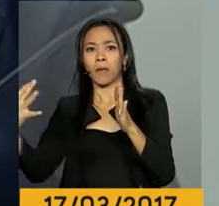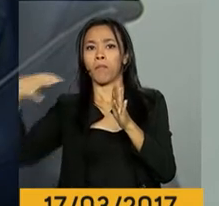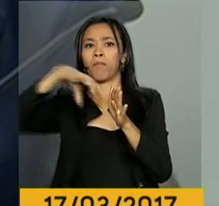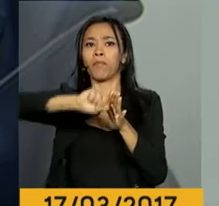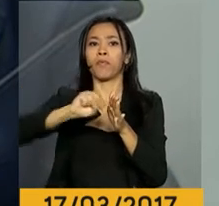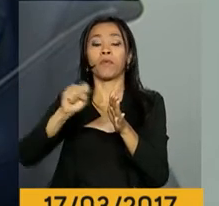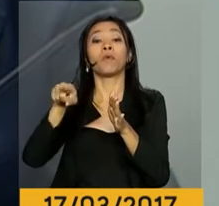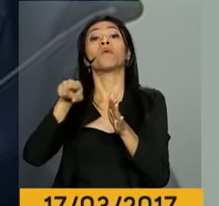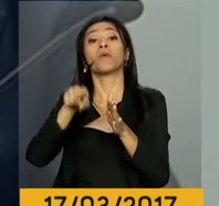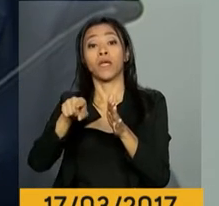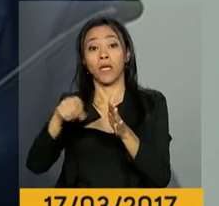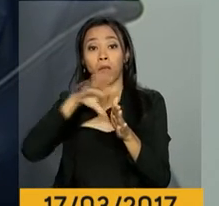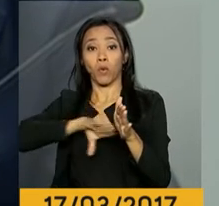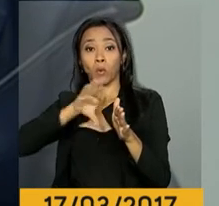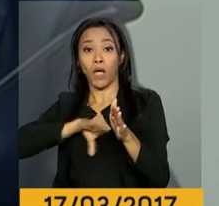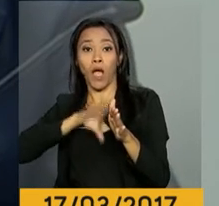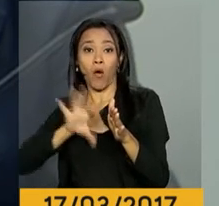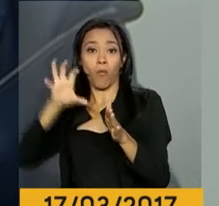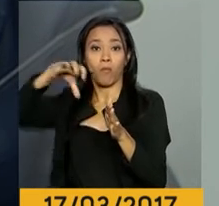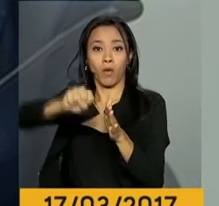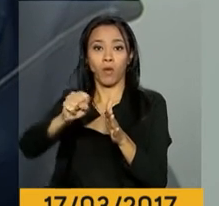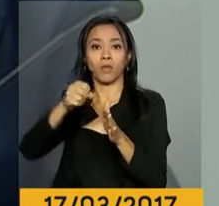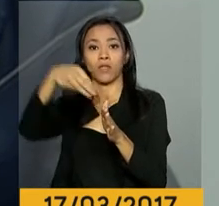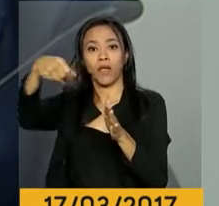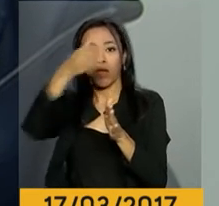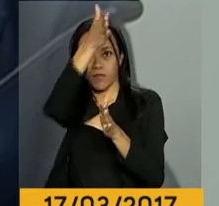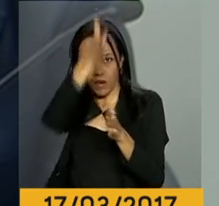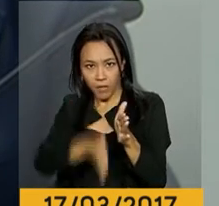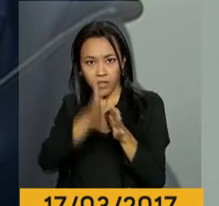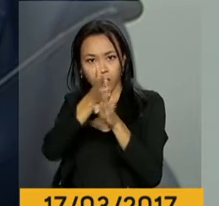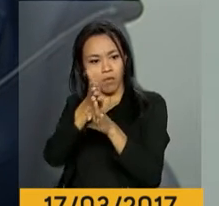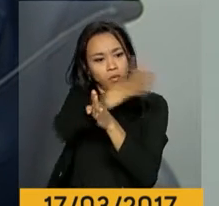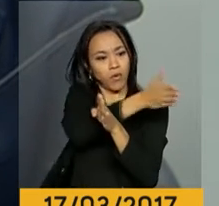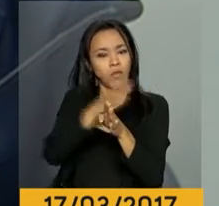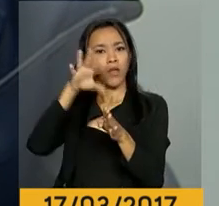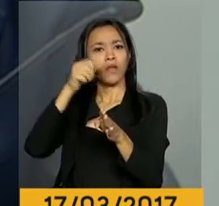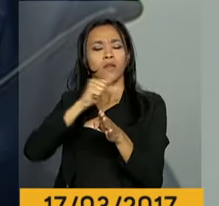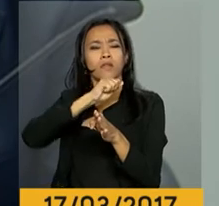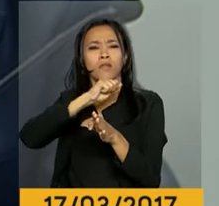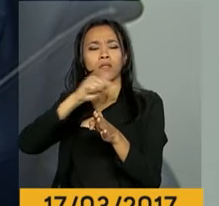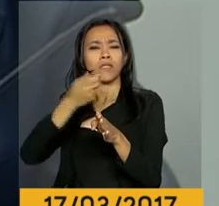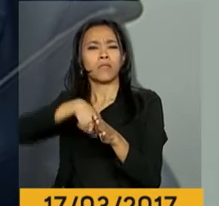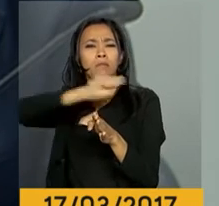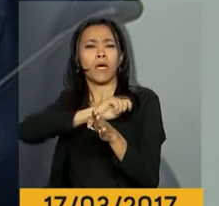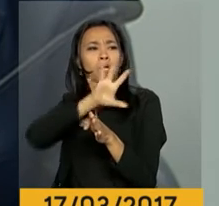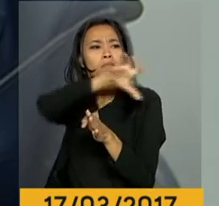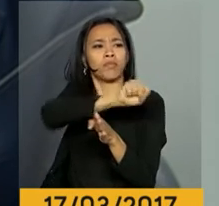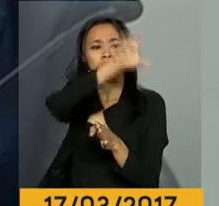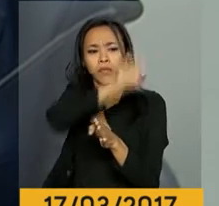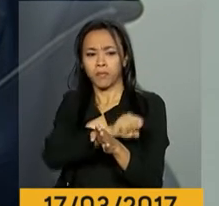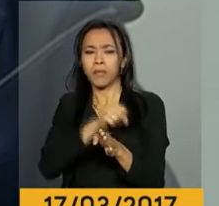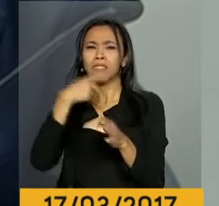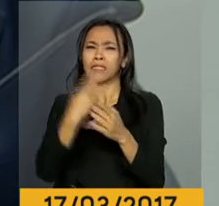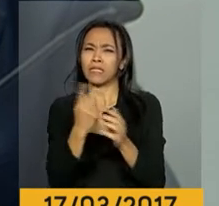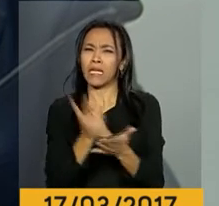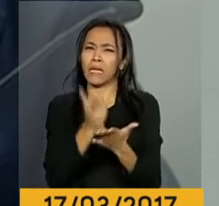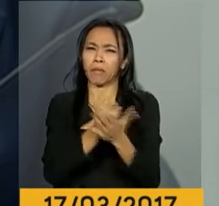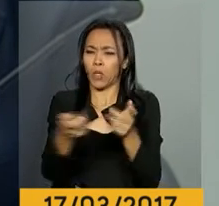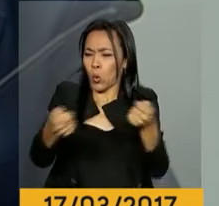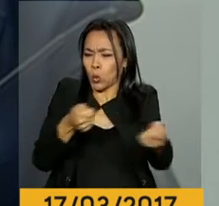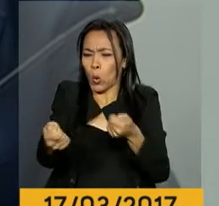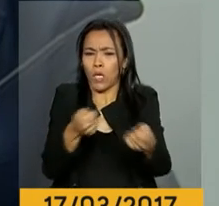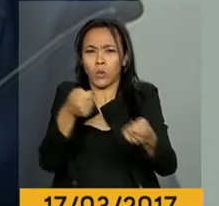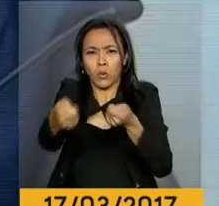fomos à condição de vice-reino unido a Portugal, logo depois veio a independência com o império, sempre sistemas centralizadores. E